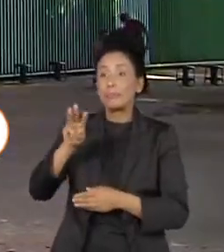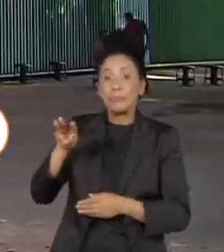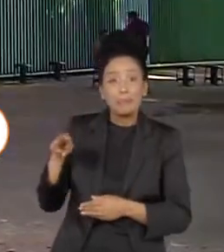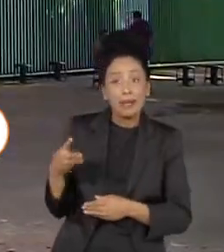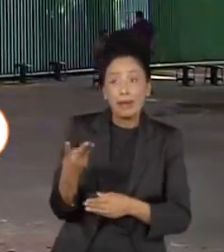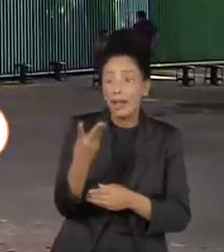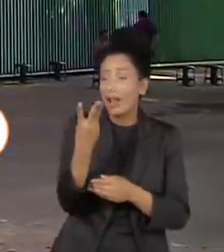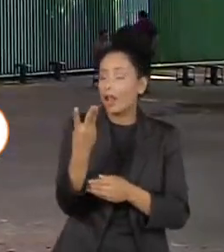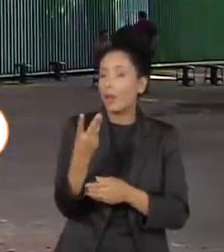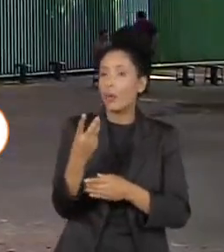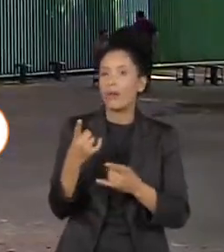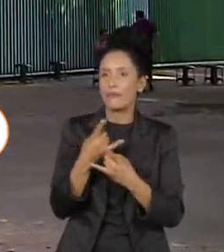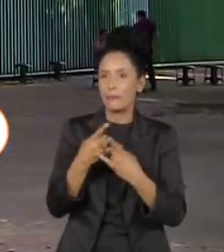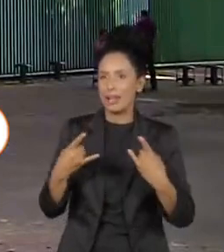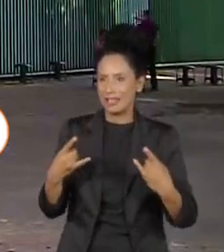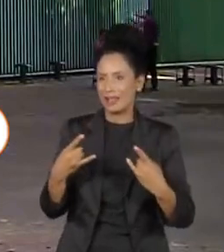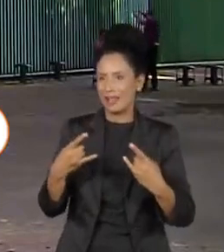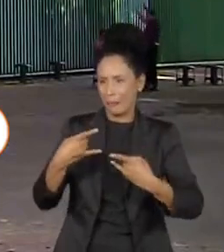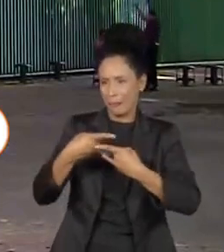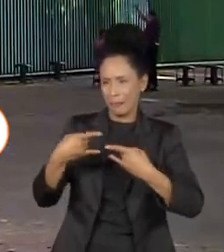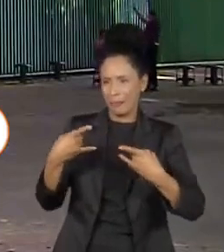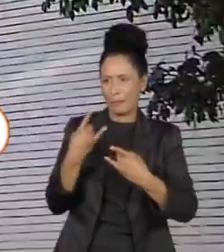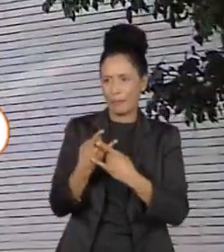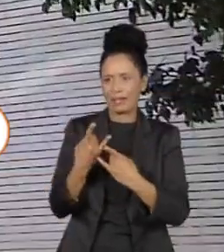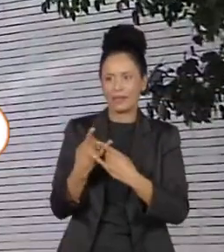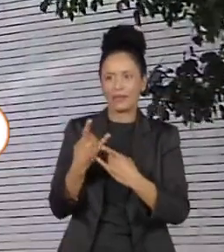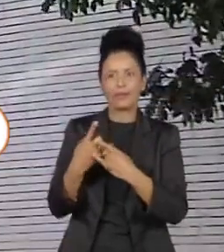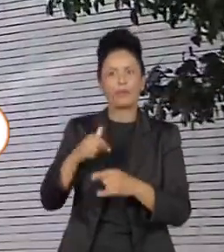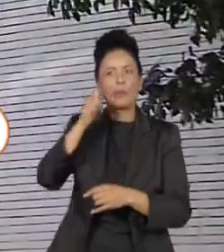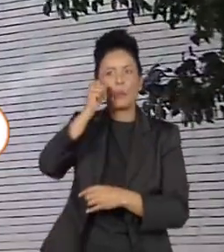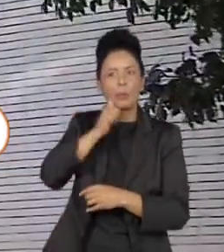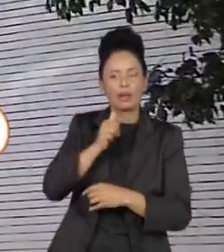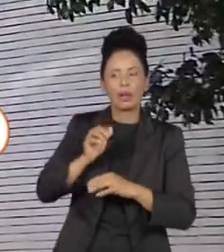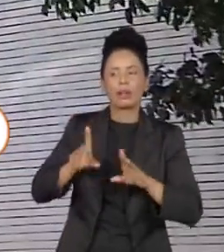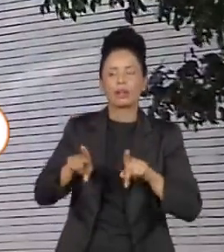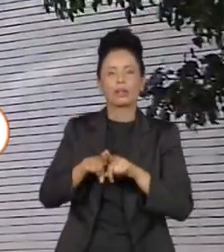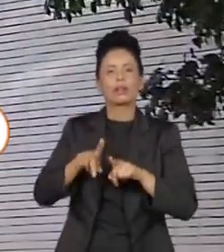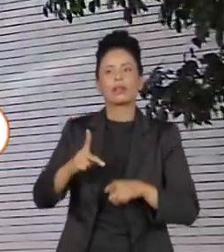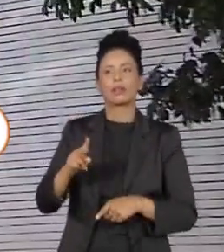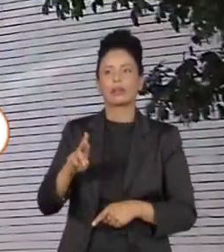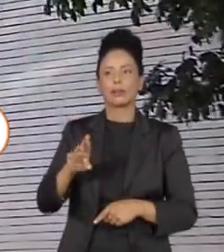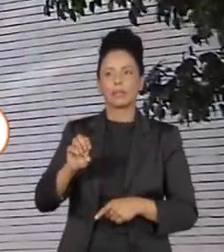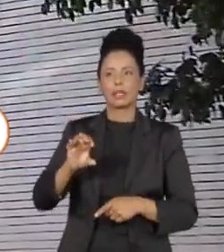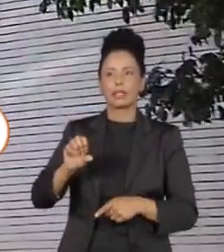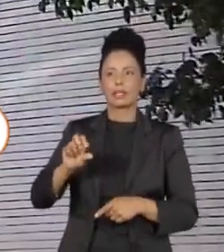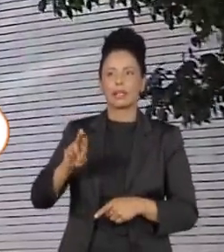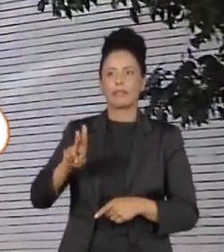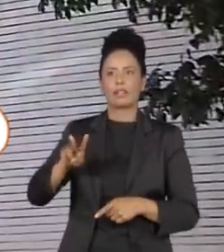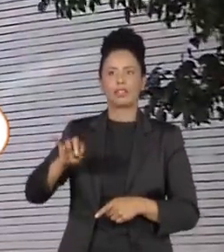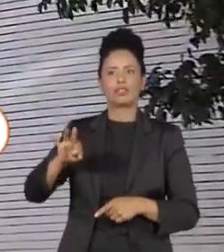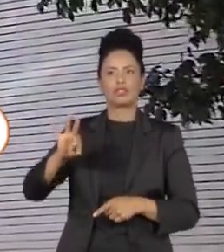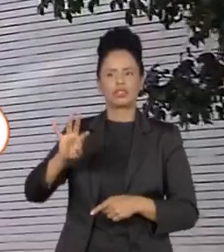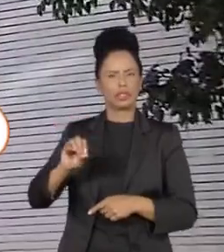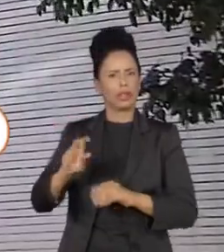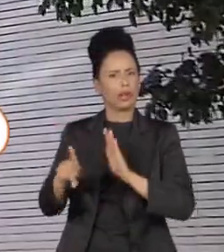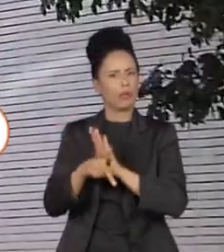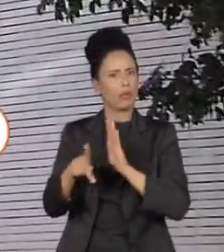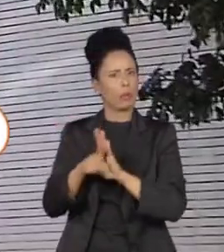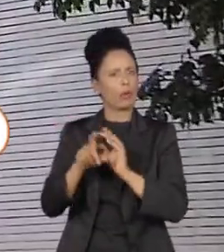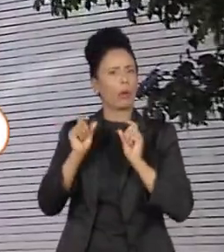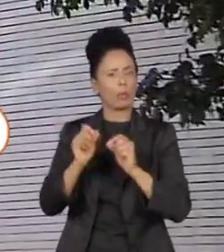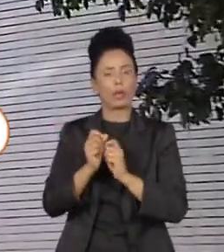de preservativos femininos. Um quarto contrato se refere à compra de 20 milhões de doses de vacina